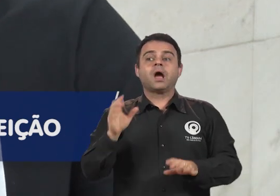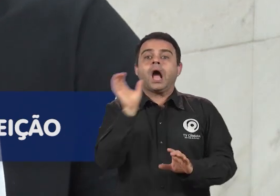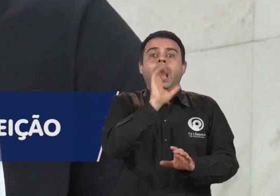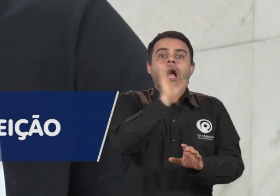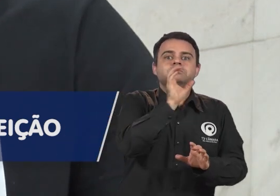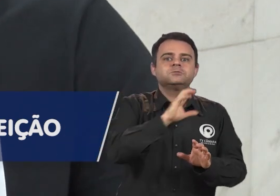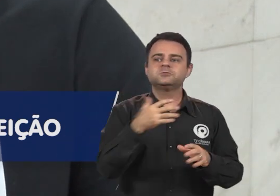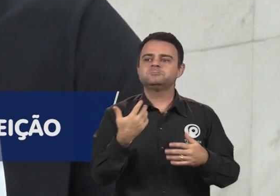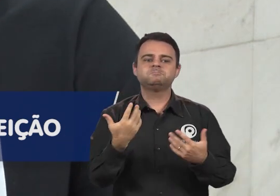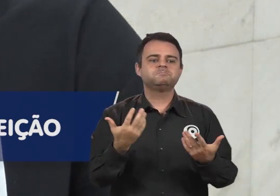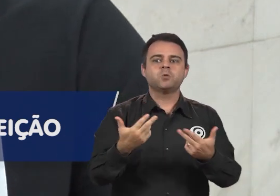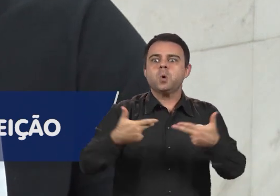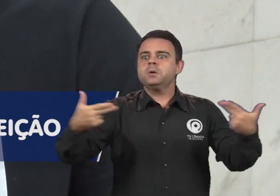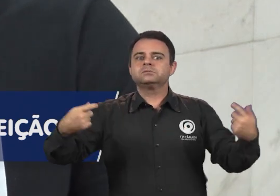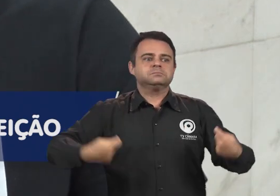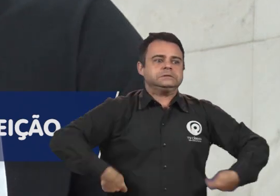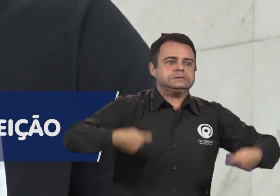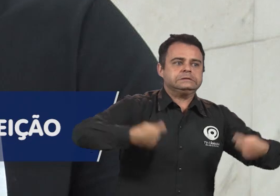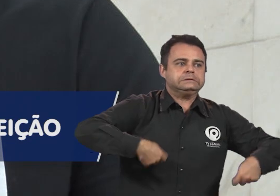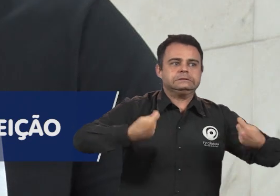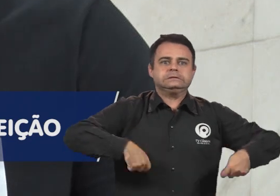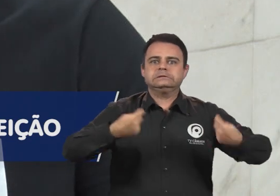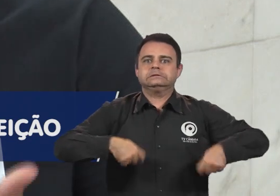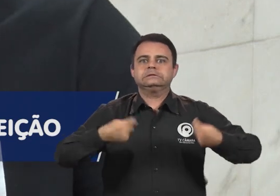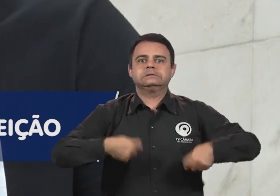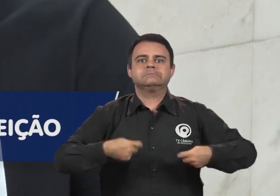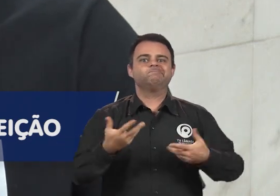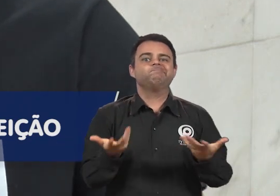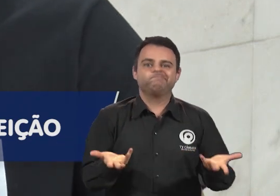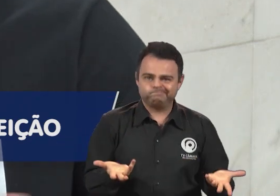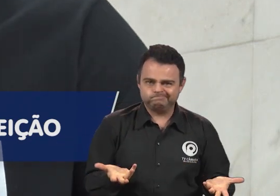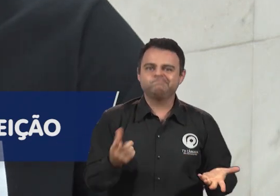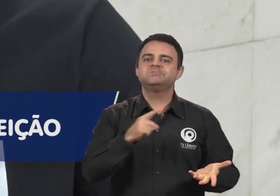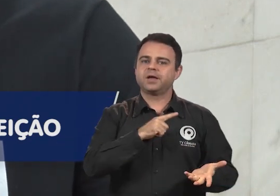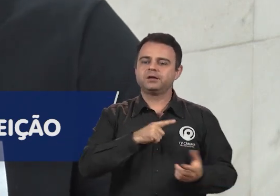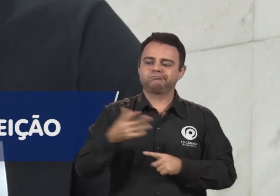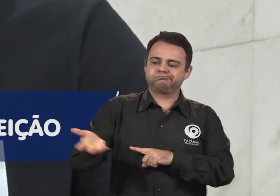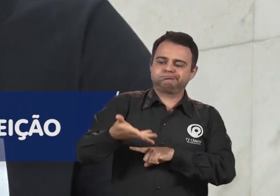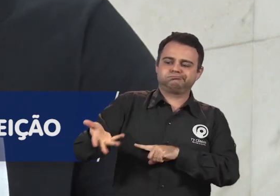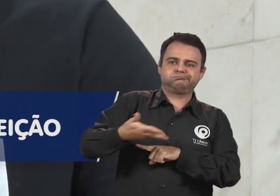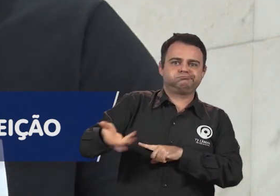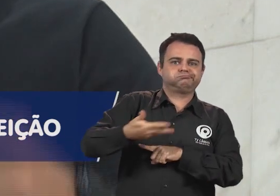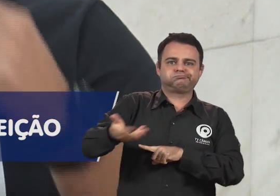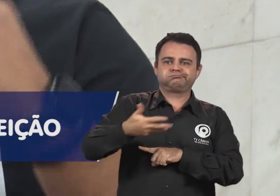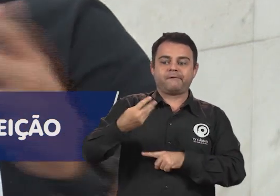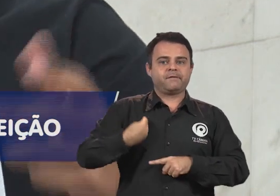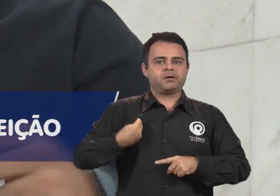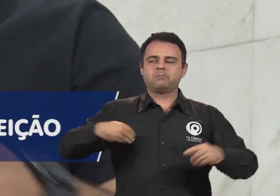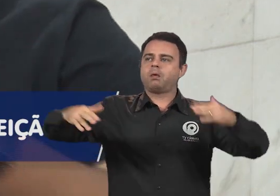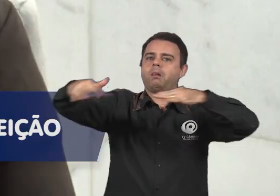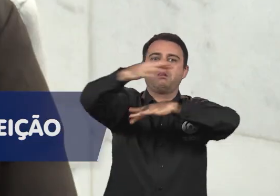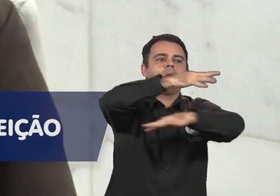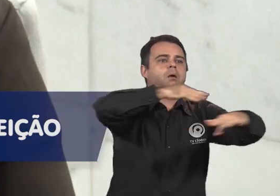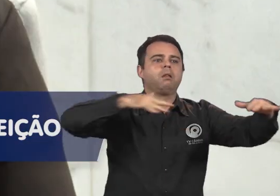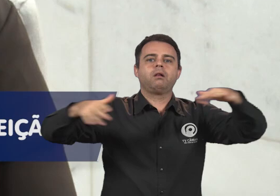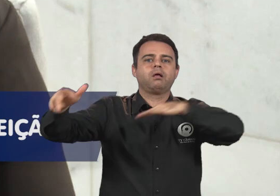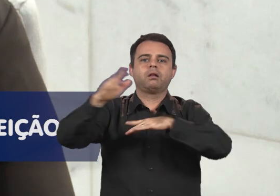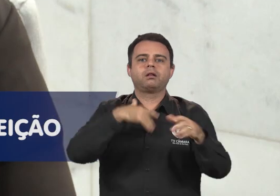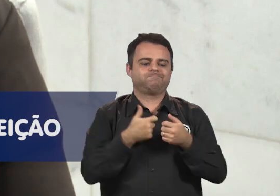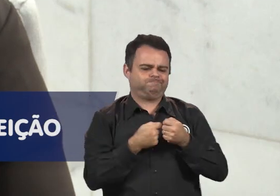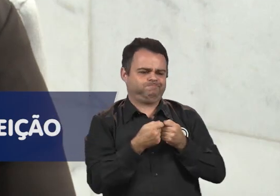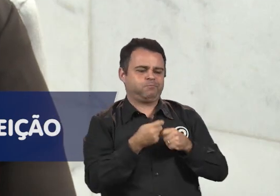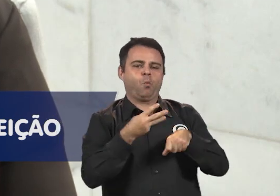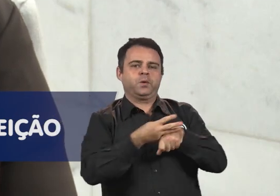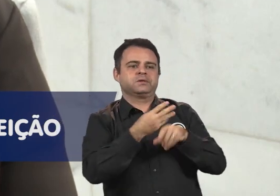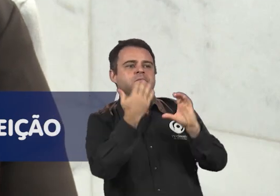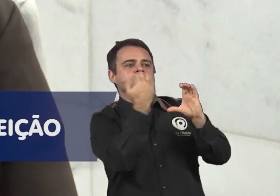a gente vive numa geração muito agitada, muito rápida. Hoje a gente quer conversar com alguém, manda um WhatsApp, chega na hora